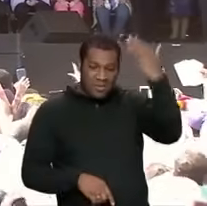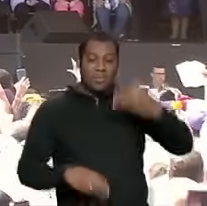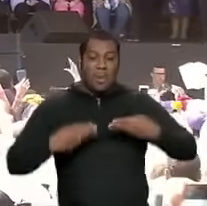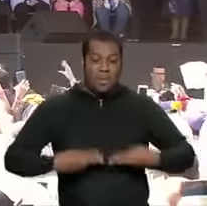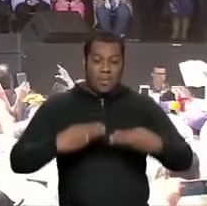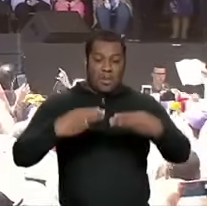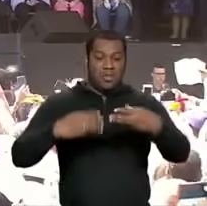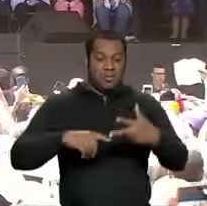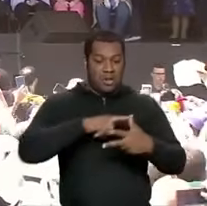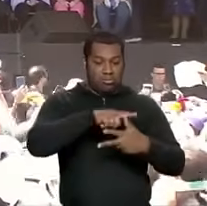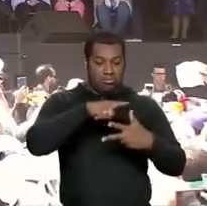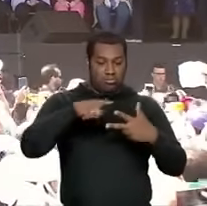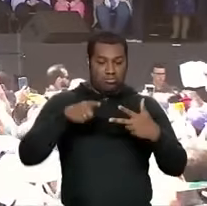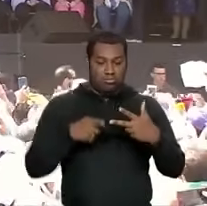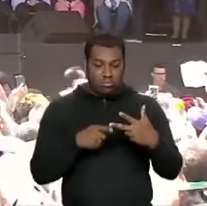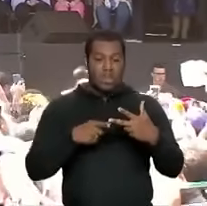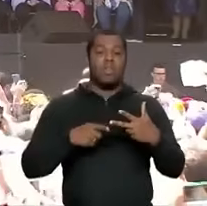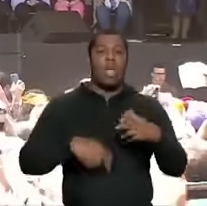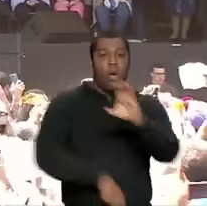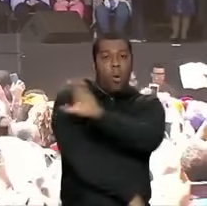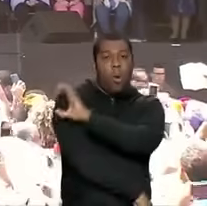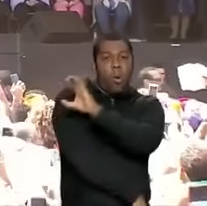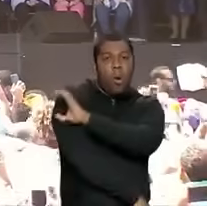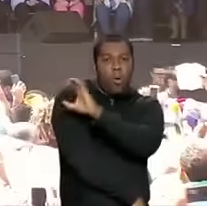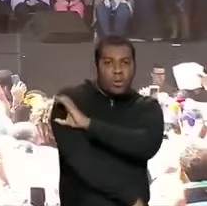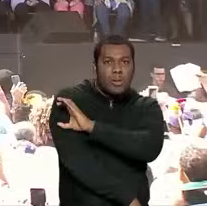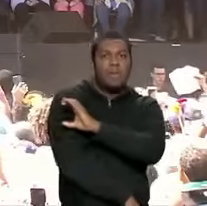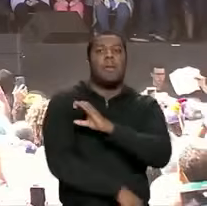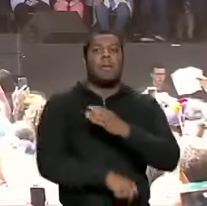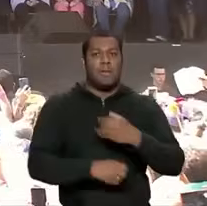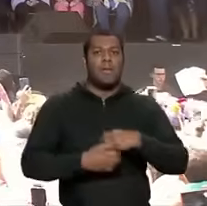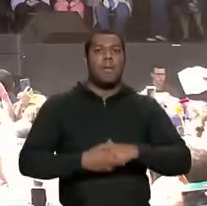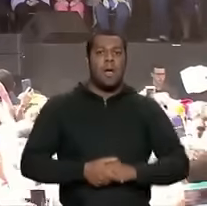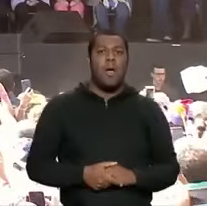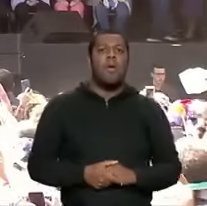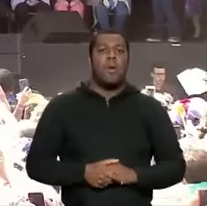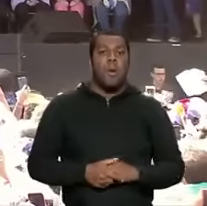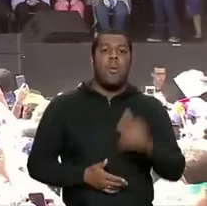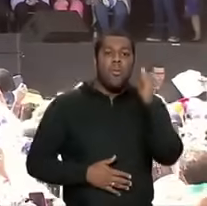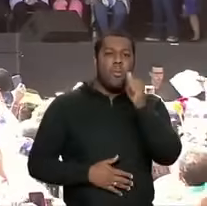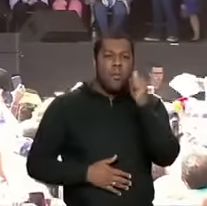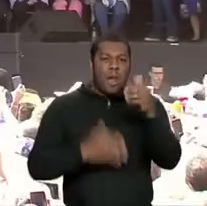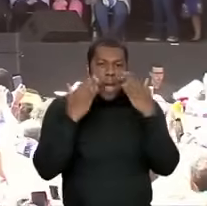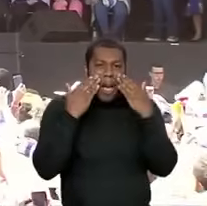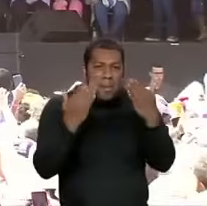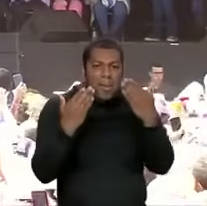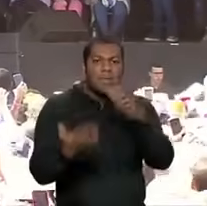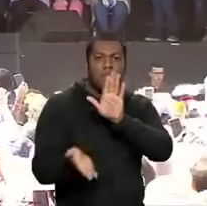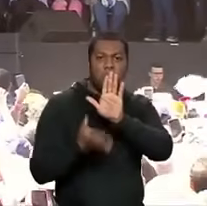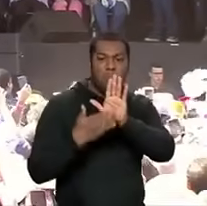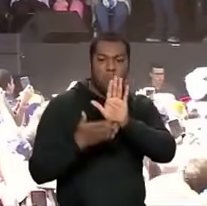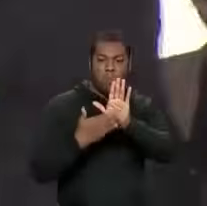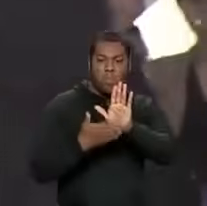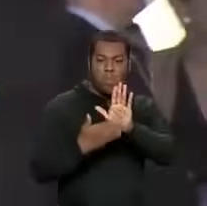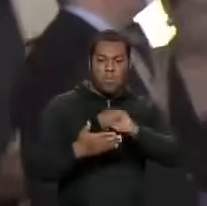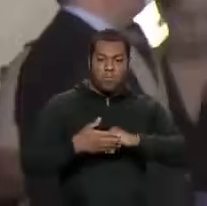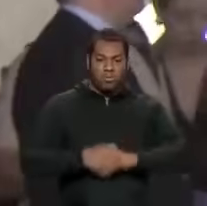coordenaram todo o trabalho da nossa pauta Presidente as mulheres apresentaram uma pauta que